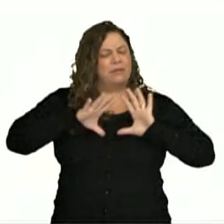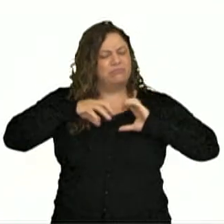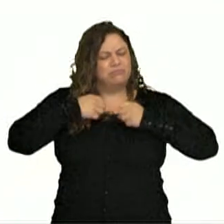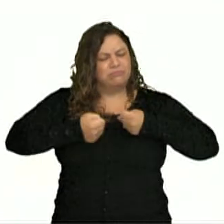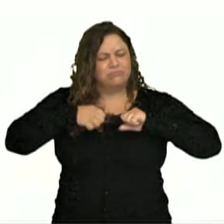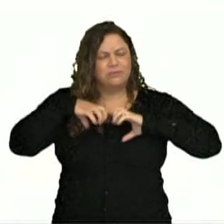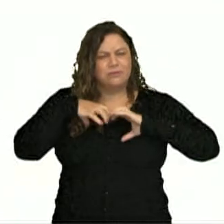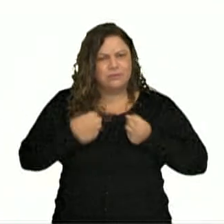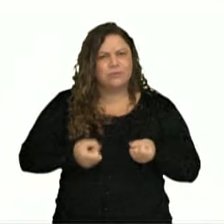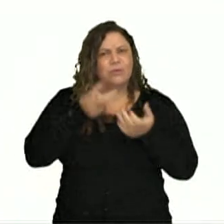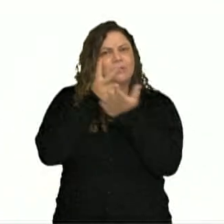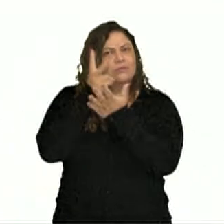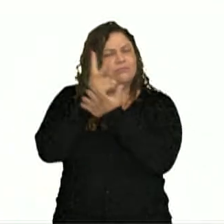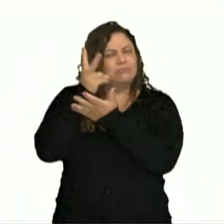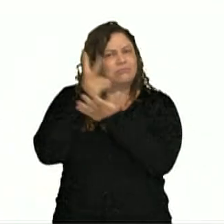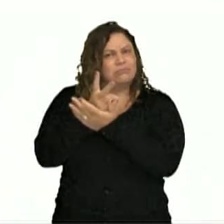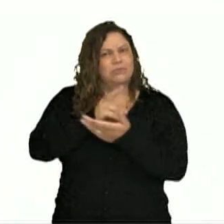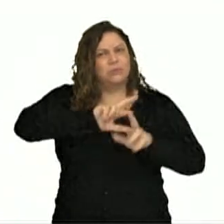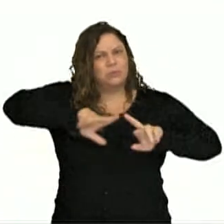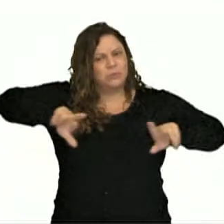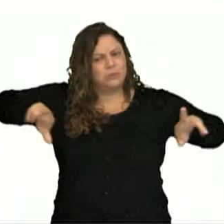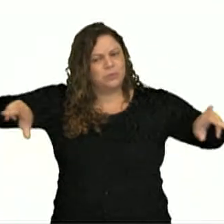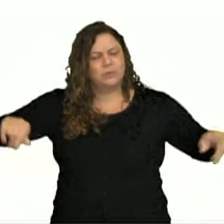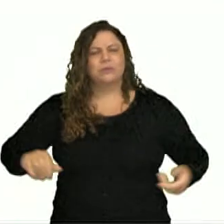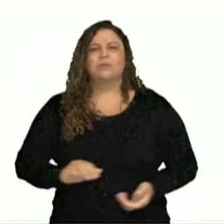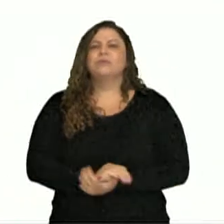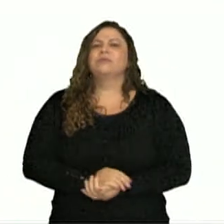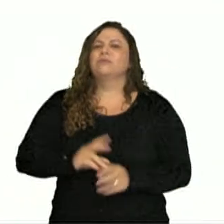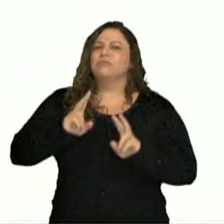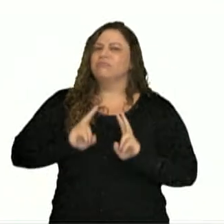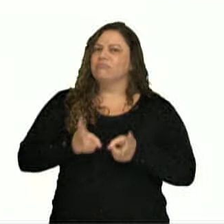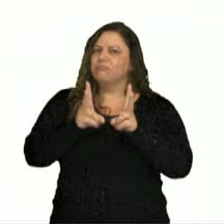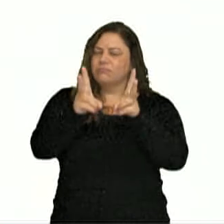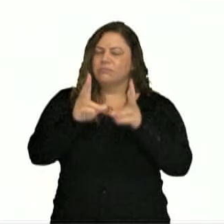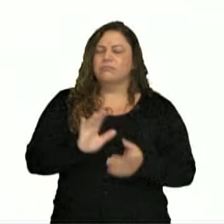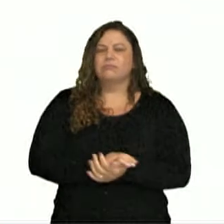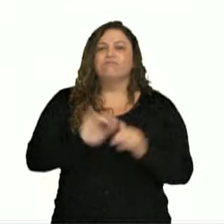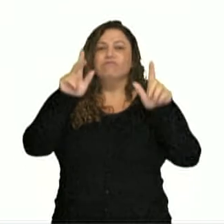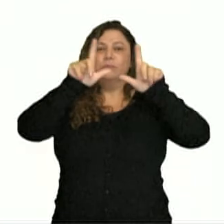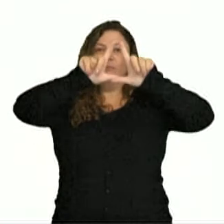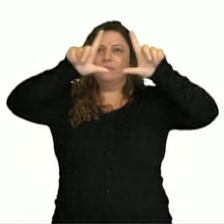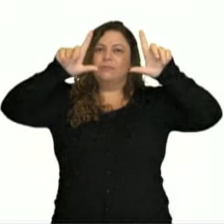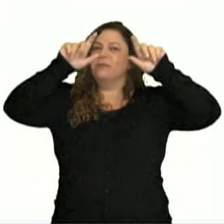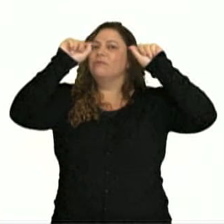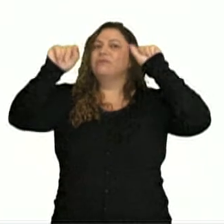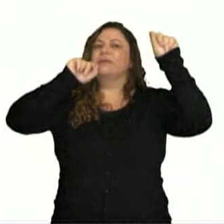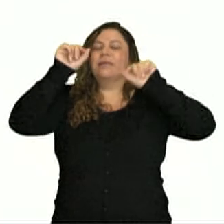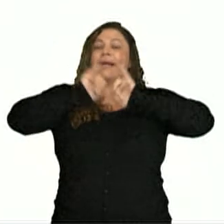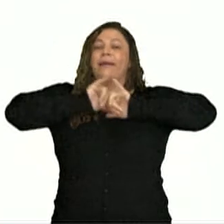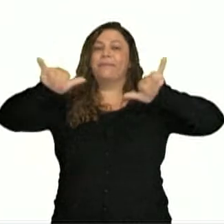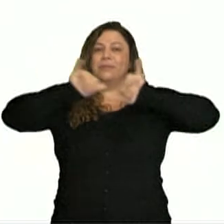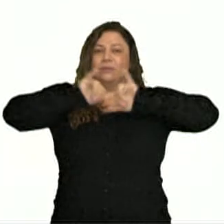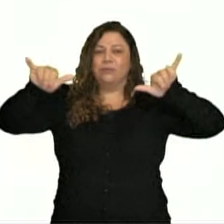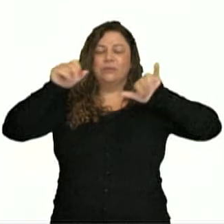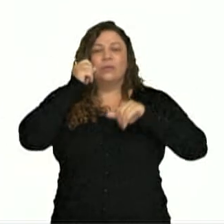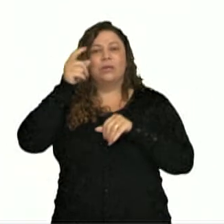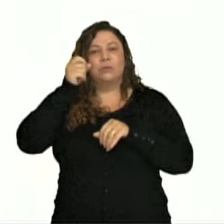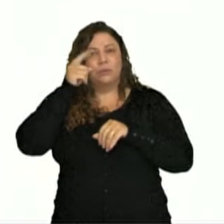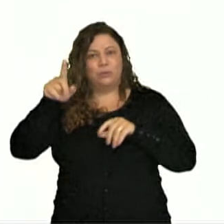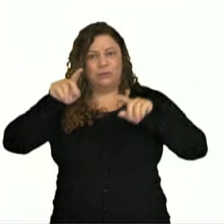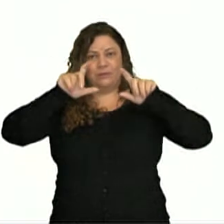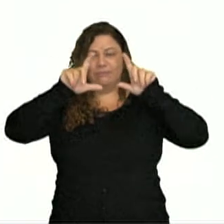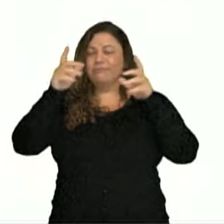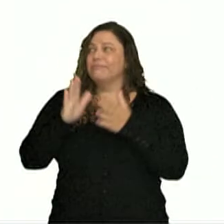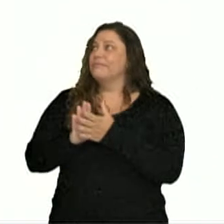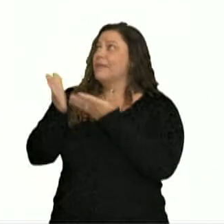aí. Consegues compreender o sentido do enunciado de Gaturro? Temos aí, então, a primeira